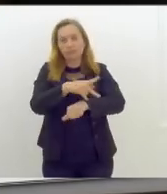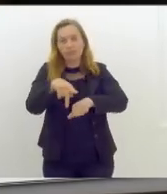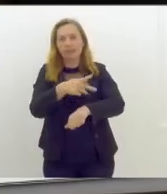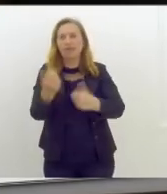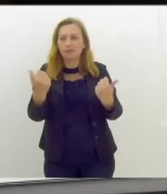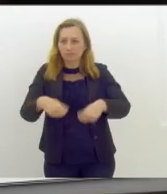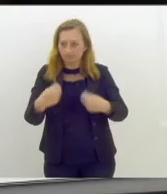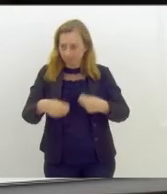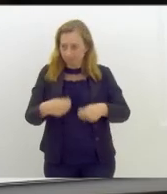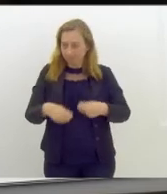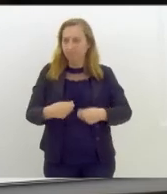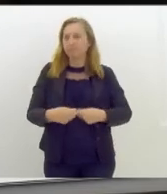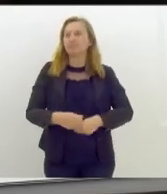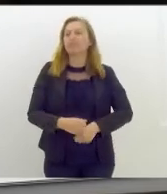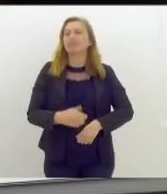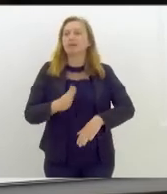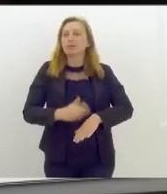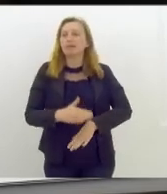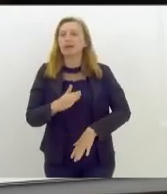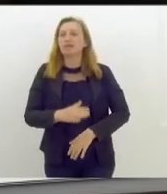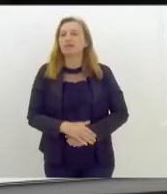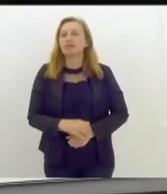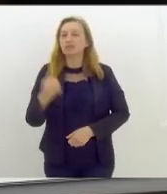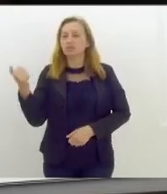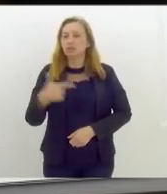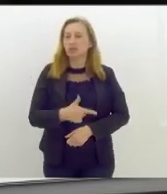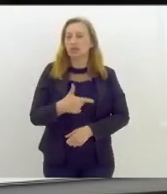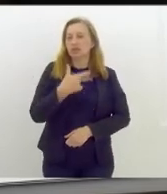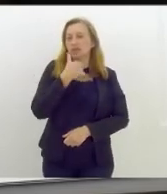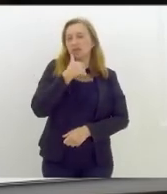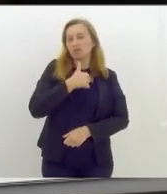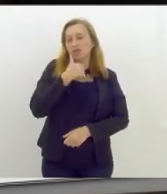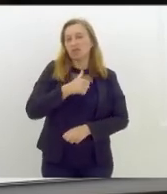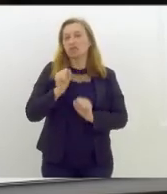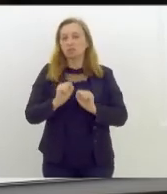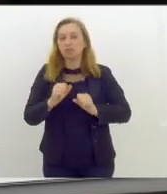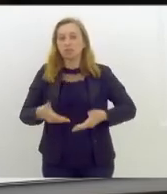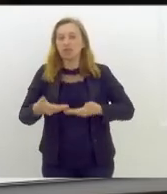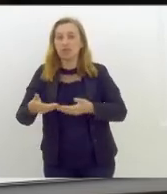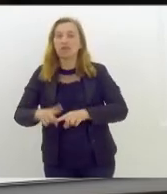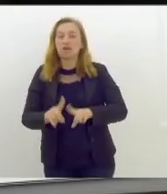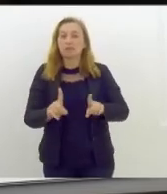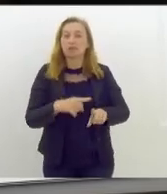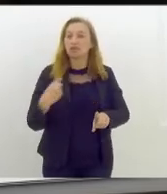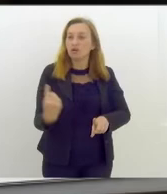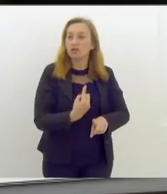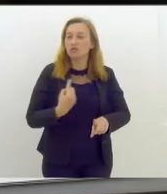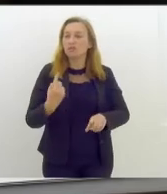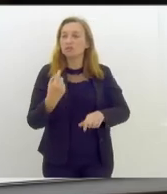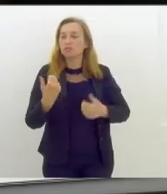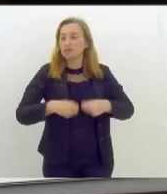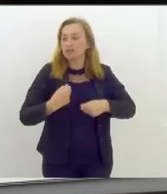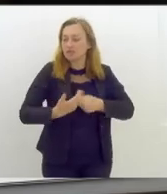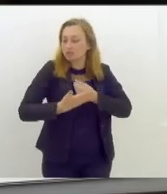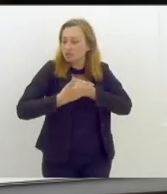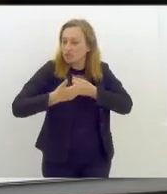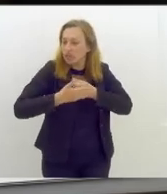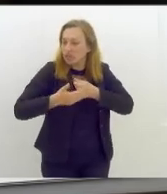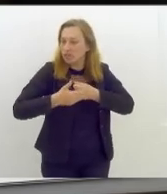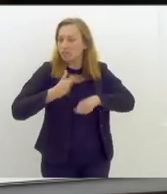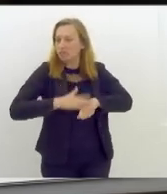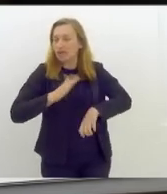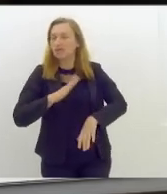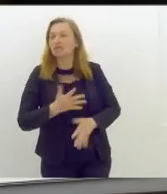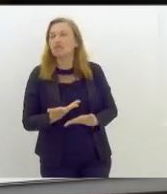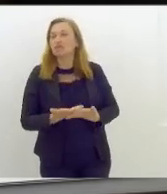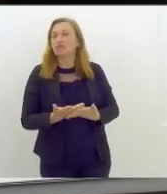precisa muito mais do que as mulheres podem oferecer. Nós precisamos muito mais de carinho, nós precisamos muito